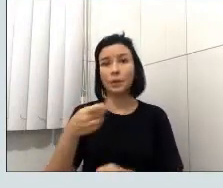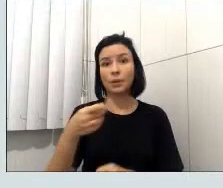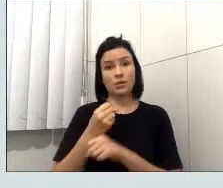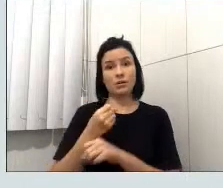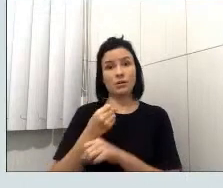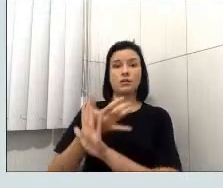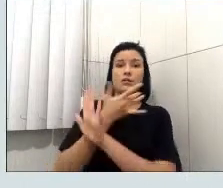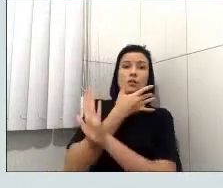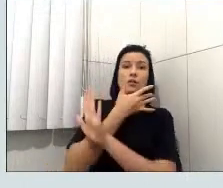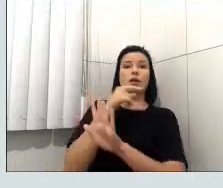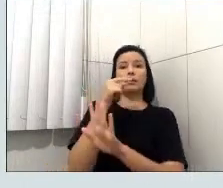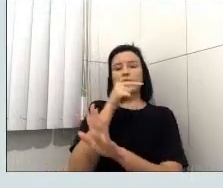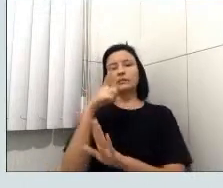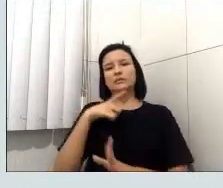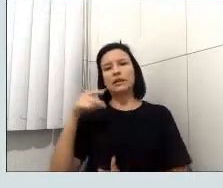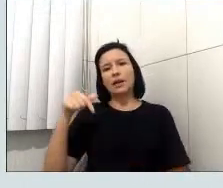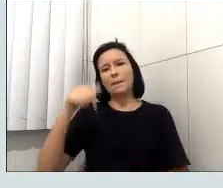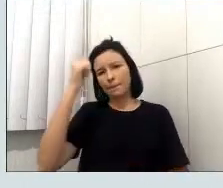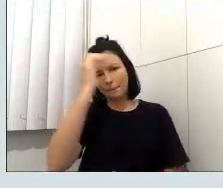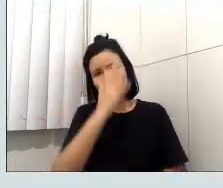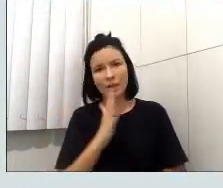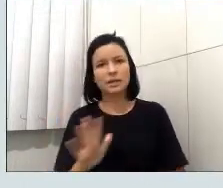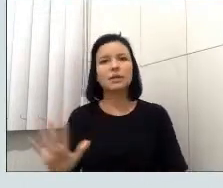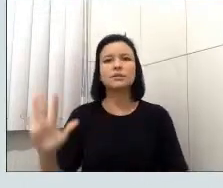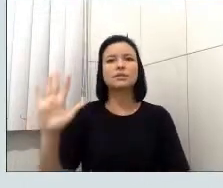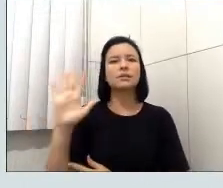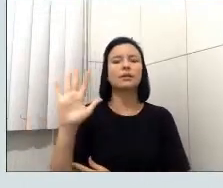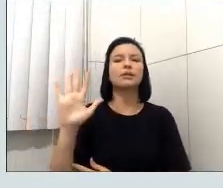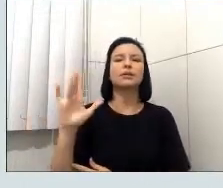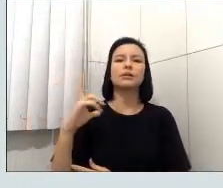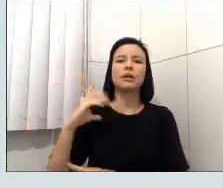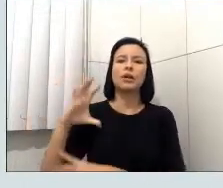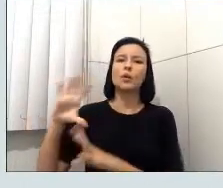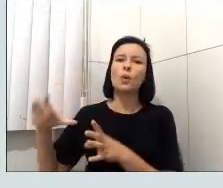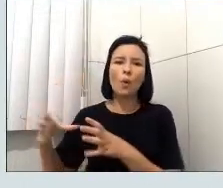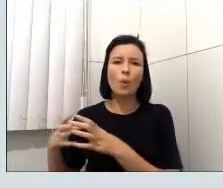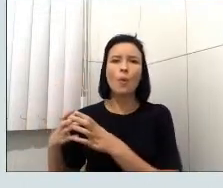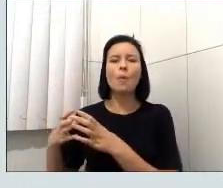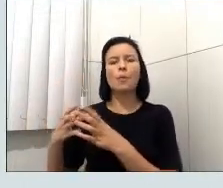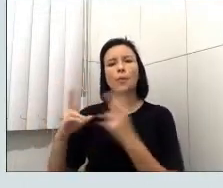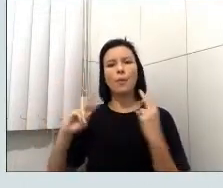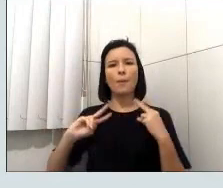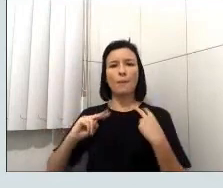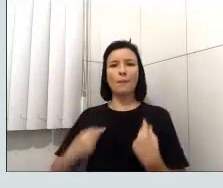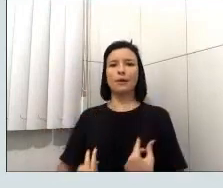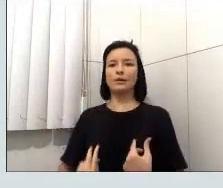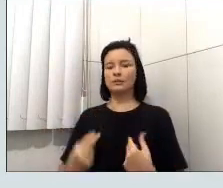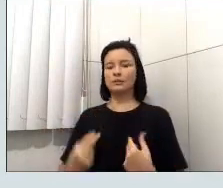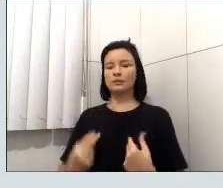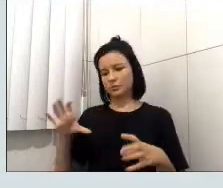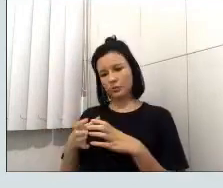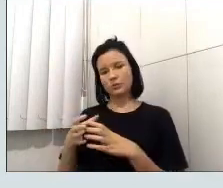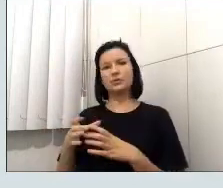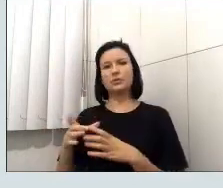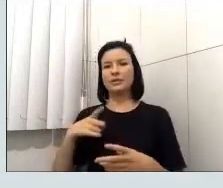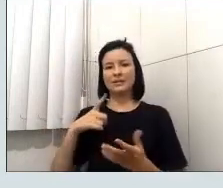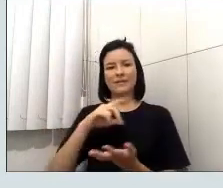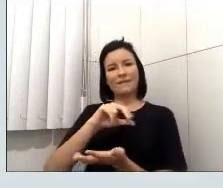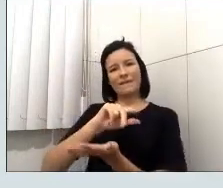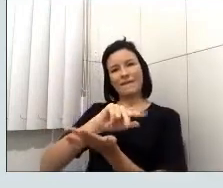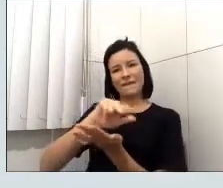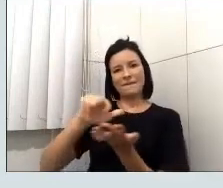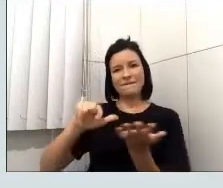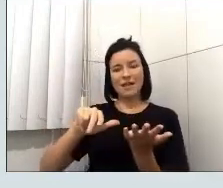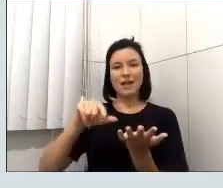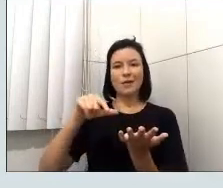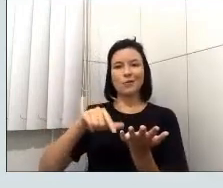no território do Brasil, grupos humanos, e é importante compreender que eles tinham diferentes